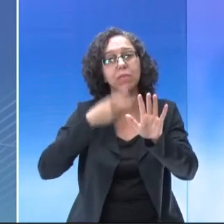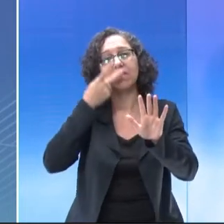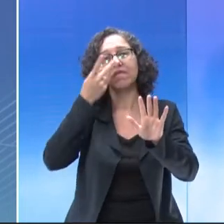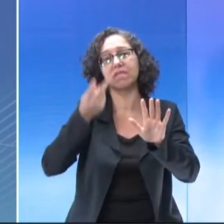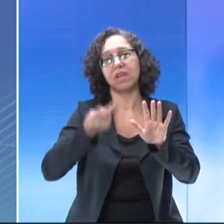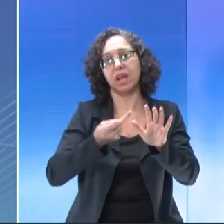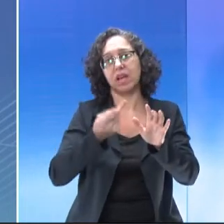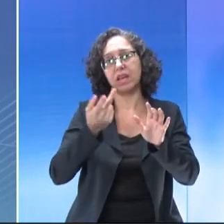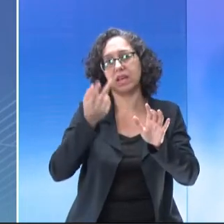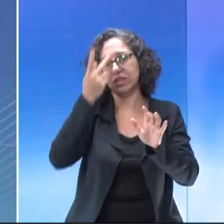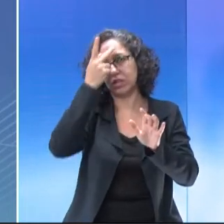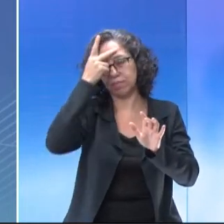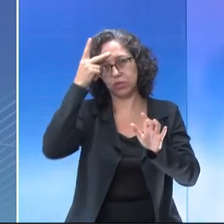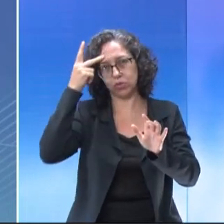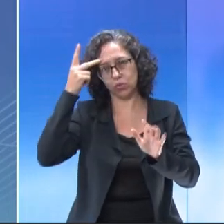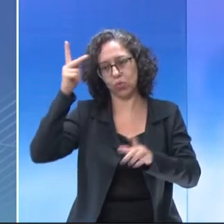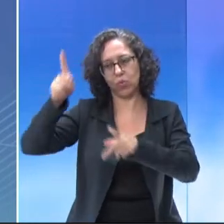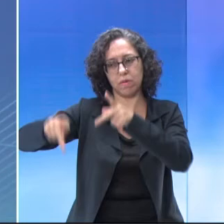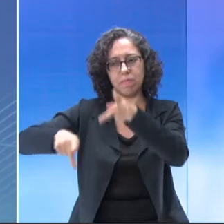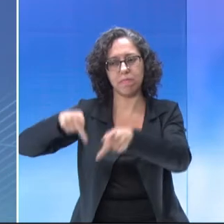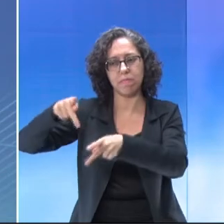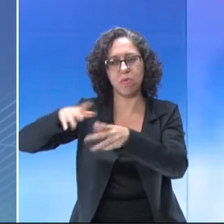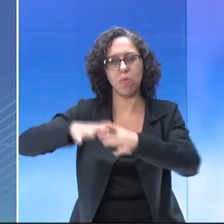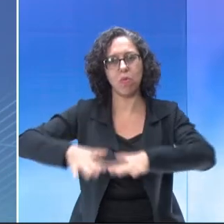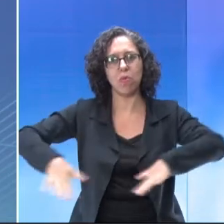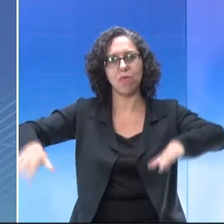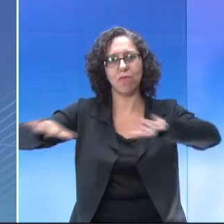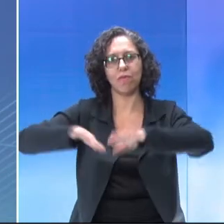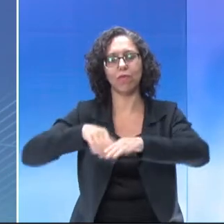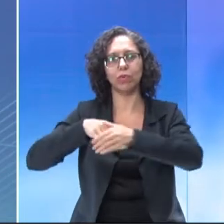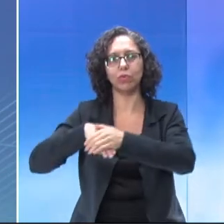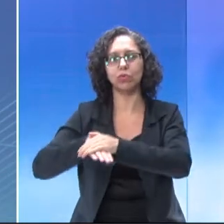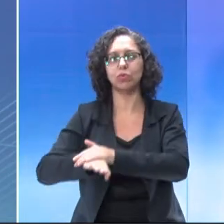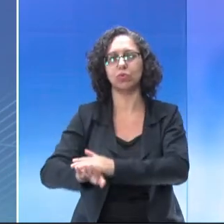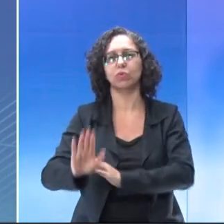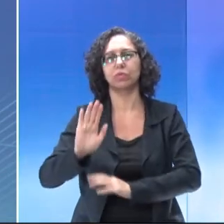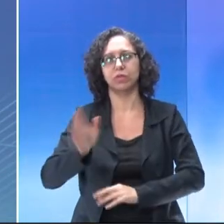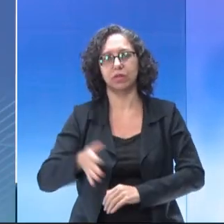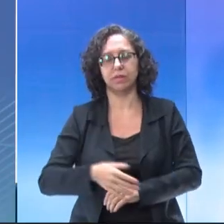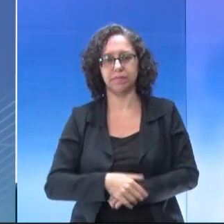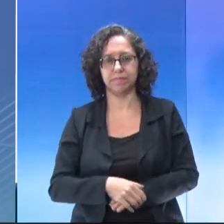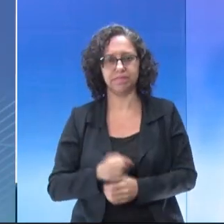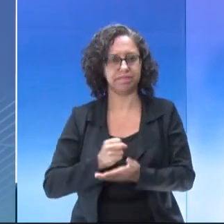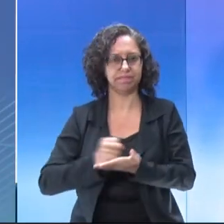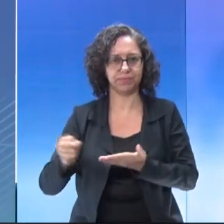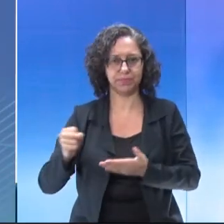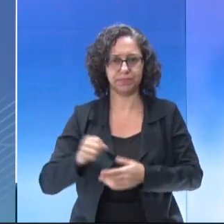uma fala, transcrever algo que é dito popular. Está correto.